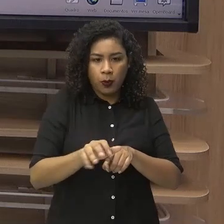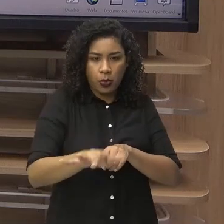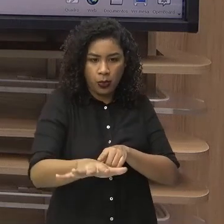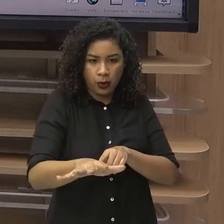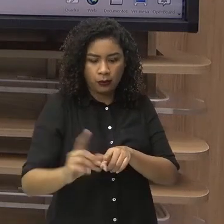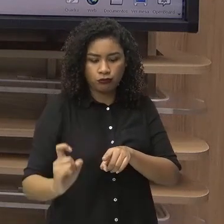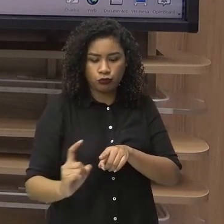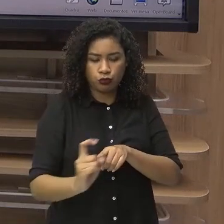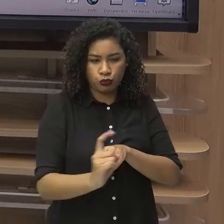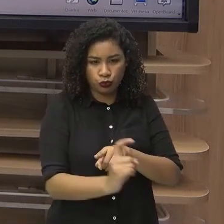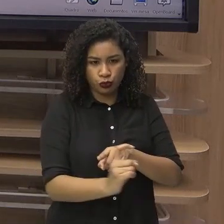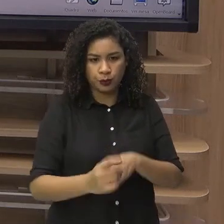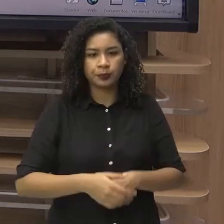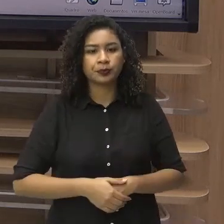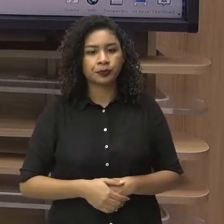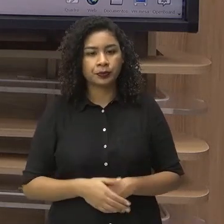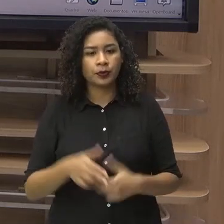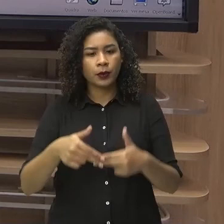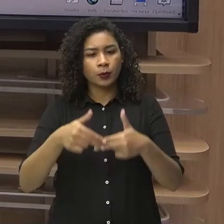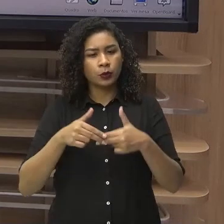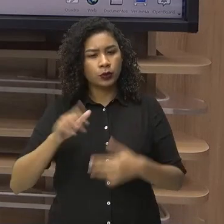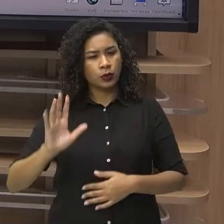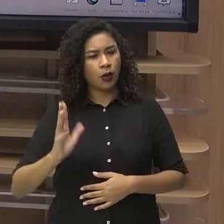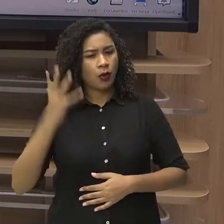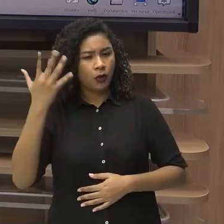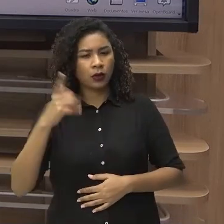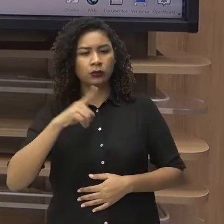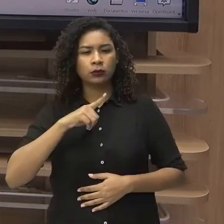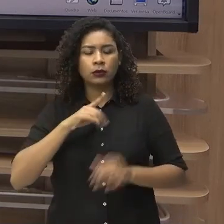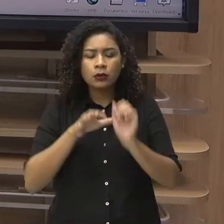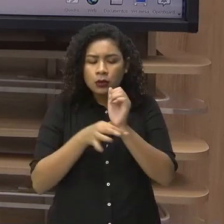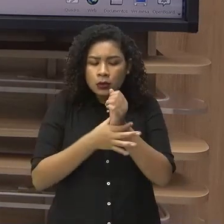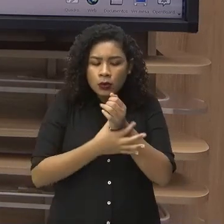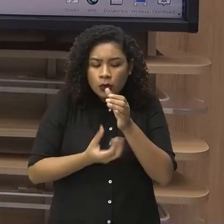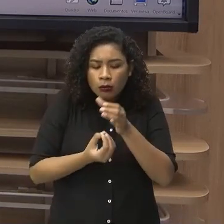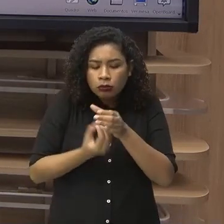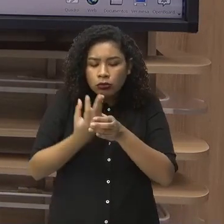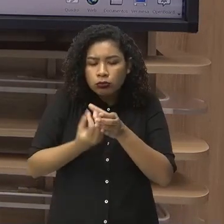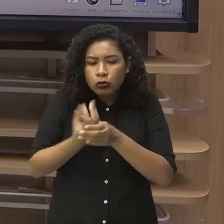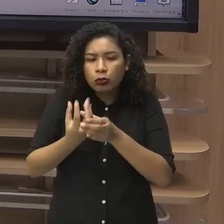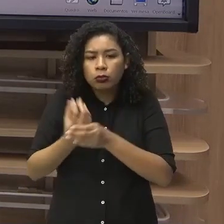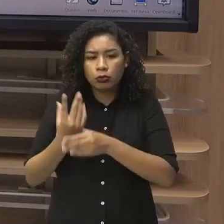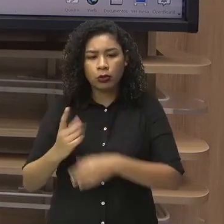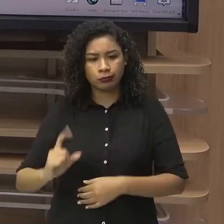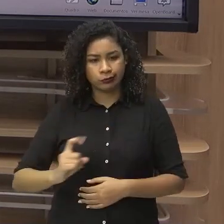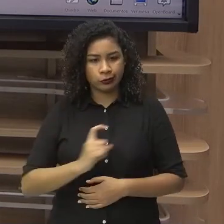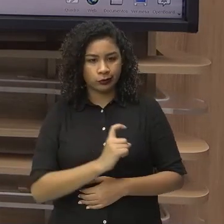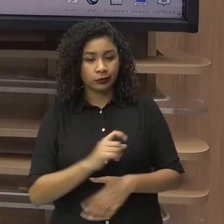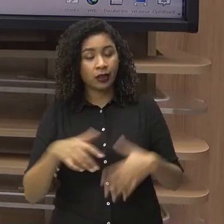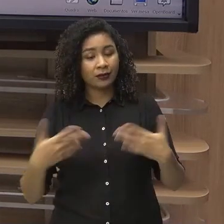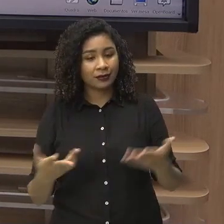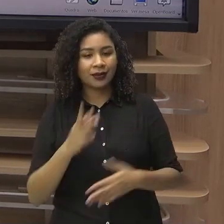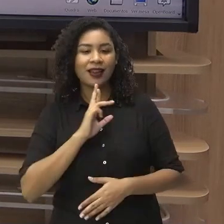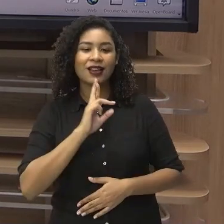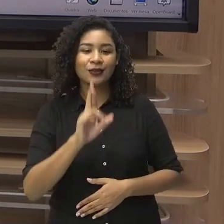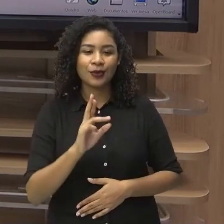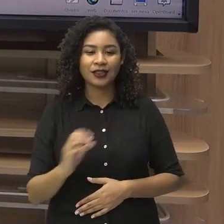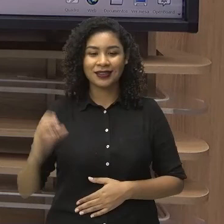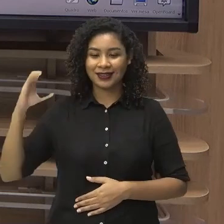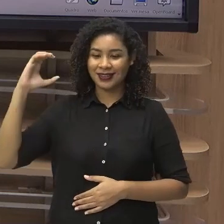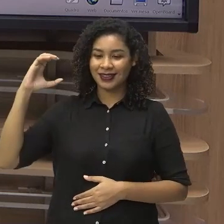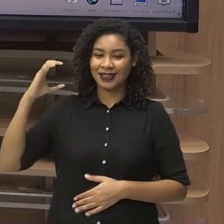no epidídimo onde vai acontecer ali a sua maturação, né? No caso, a maturação do espermatozoide. Então, a resposta é a letra C,